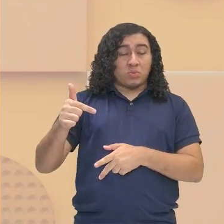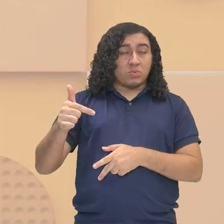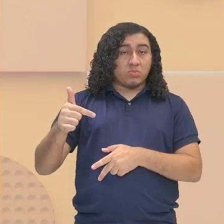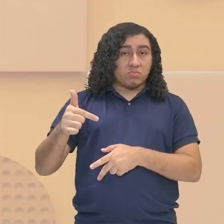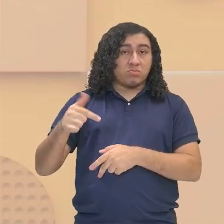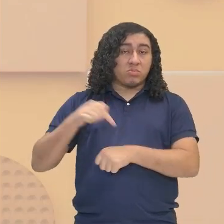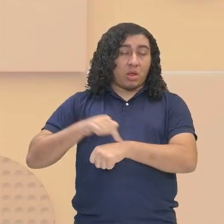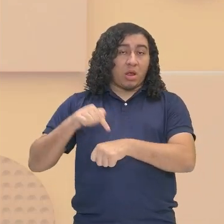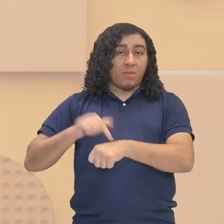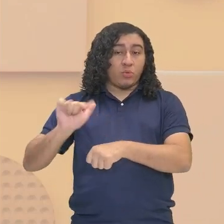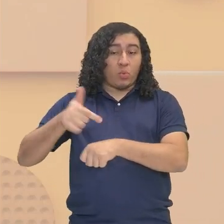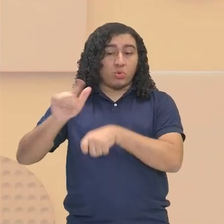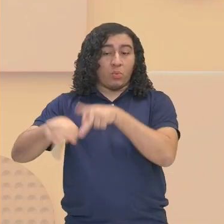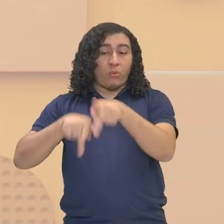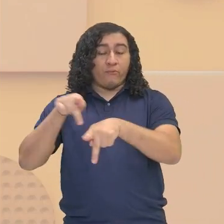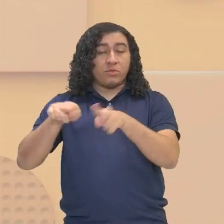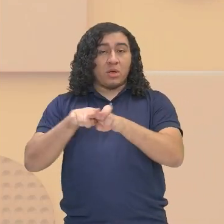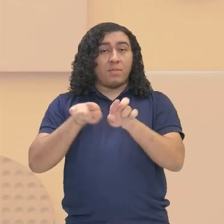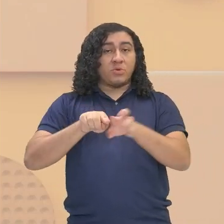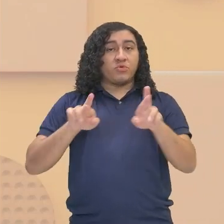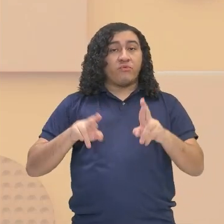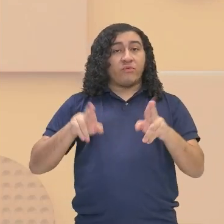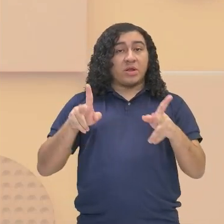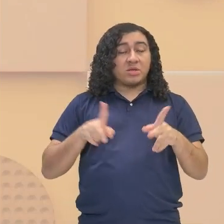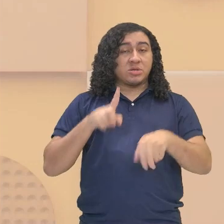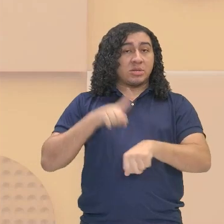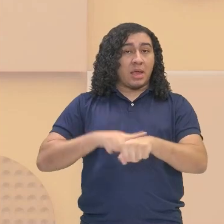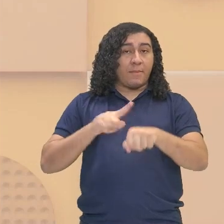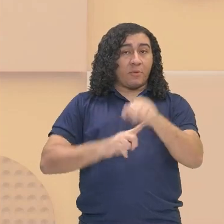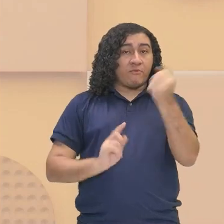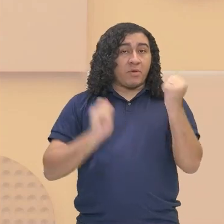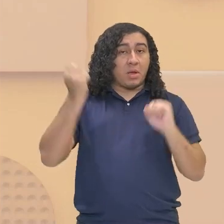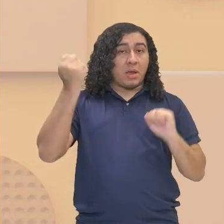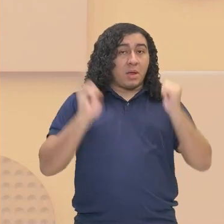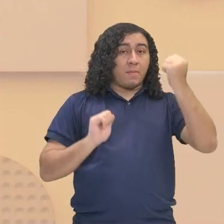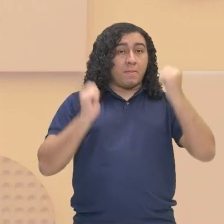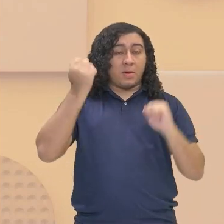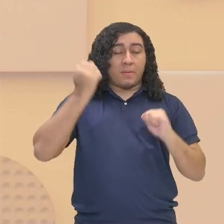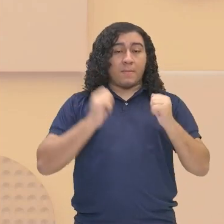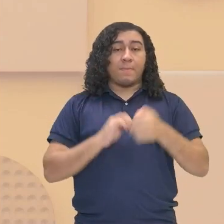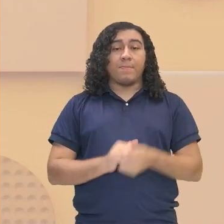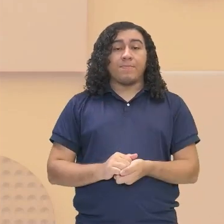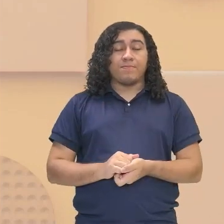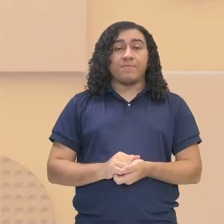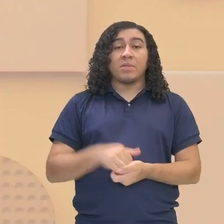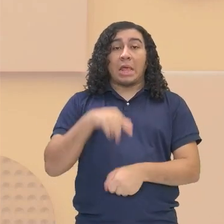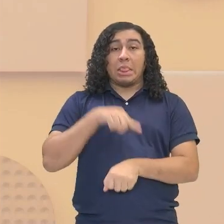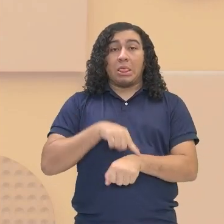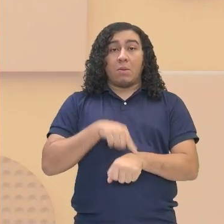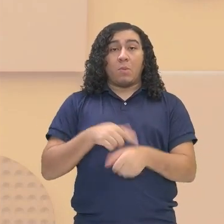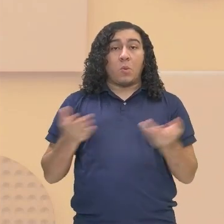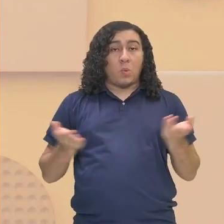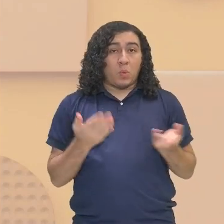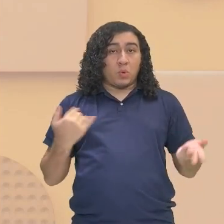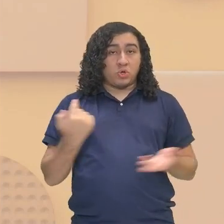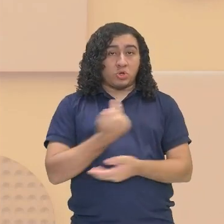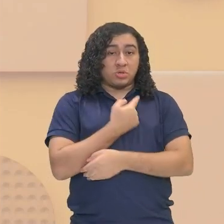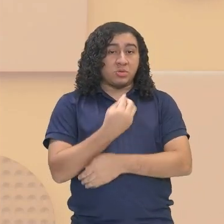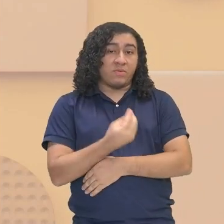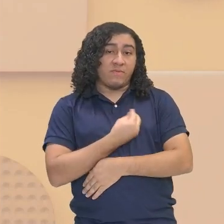bem diferente também do tempo das fábricas, não é mesmo? Então, esse tempo atual que nós vivemos, né, que